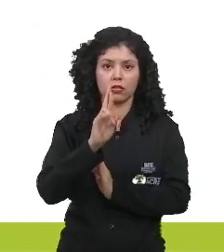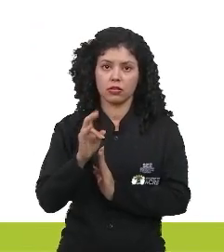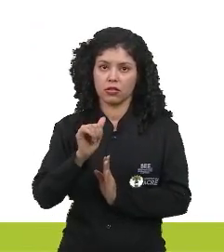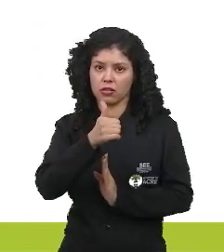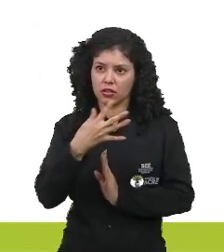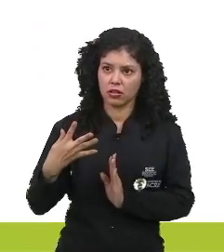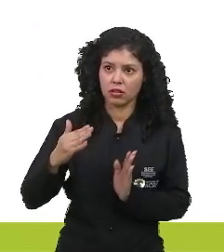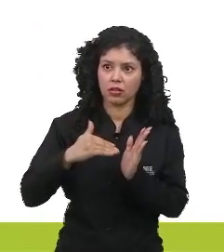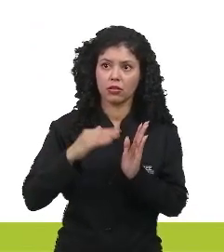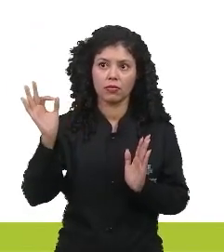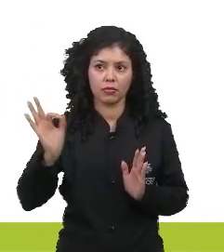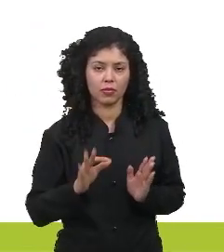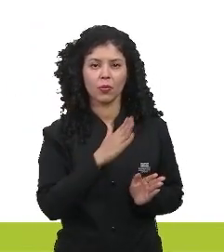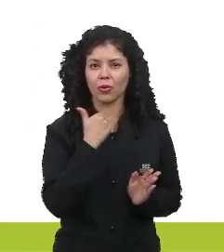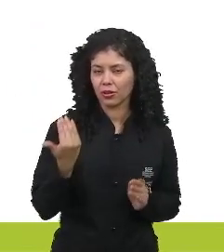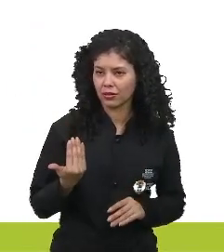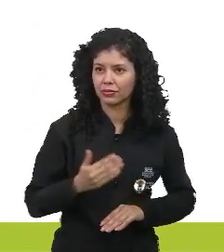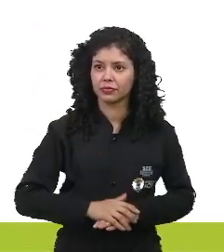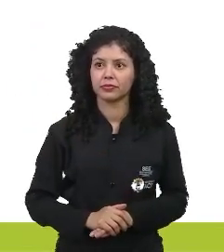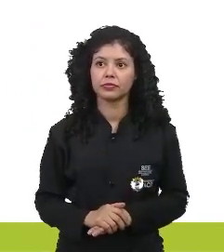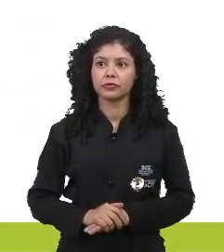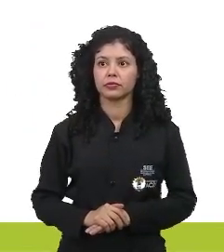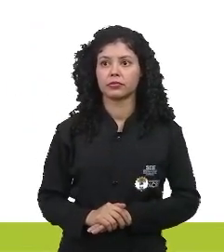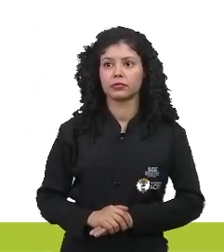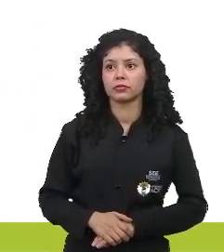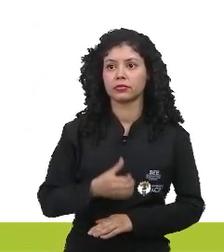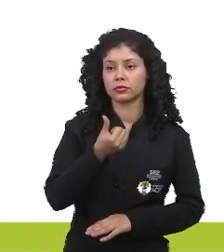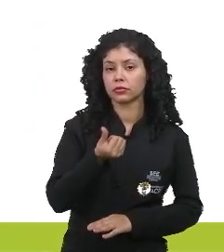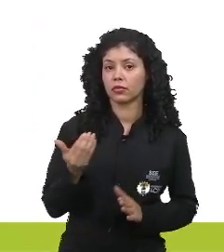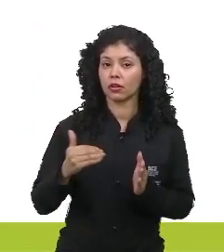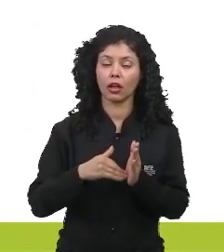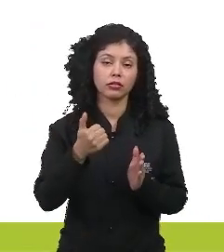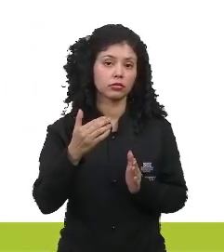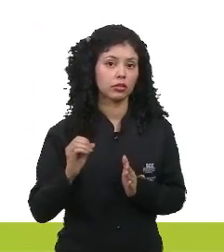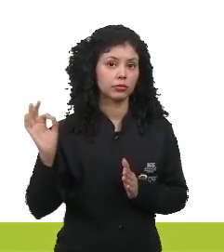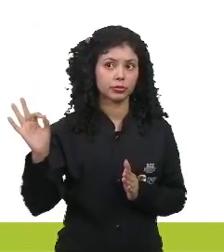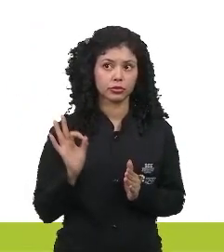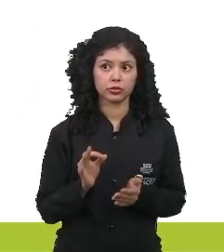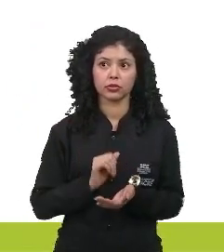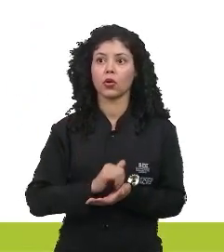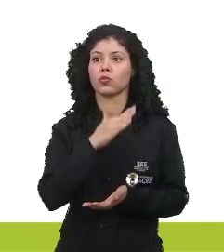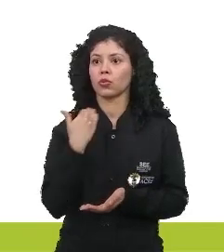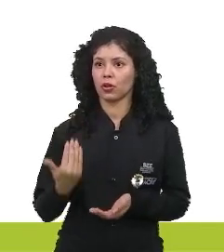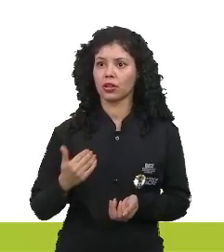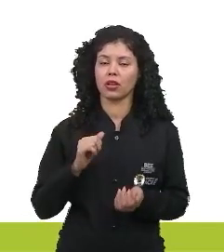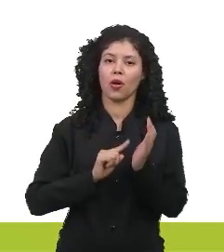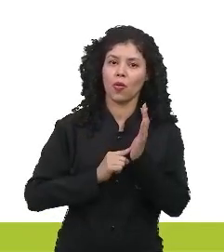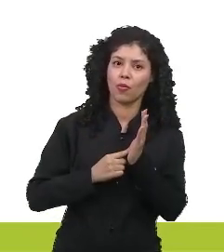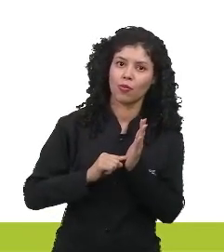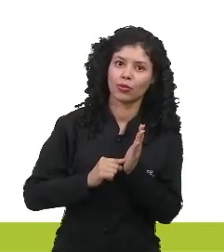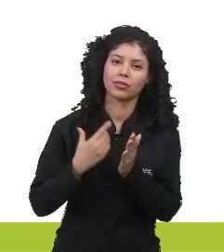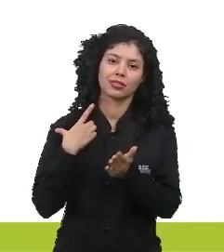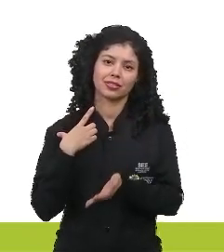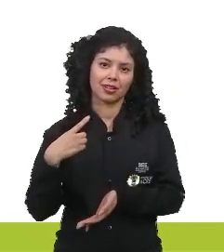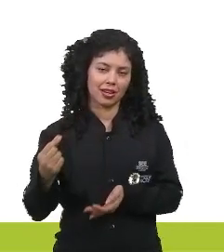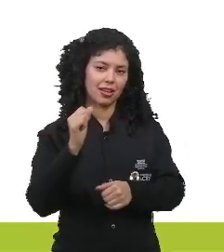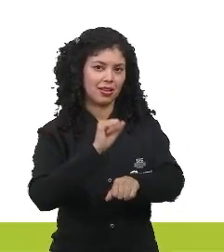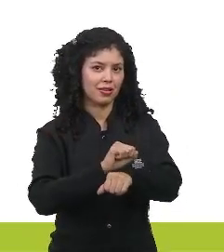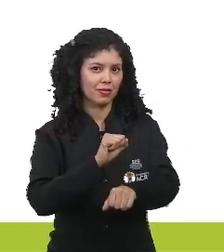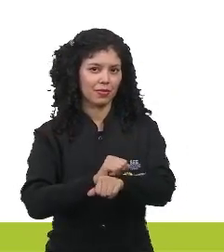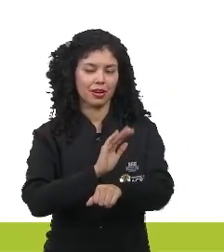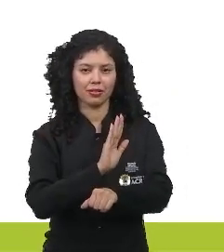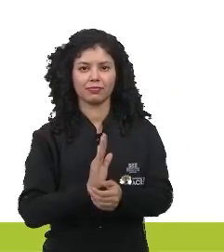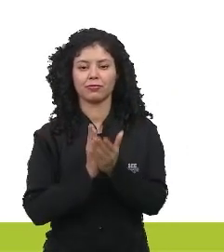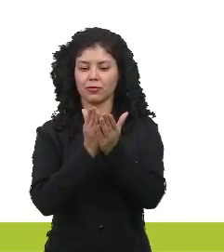a 14% morriam. 6 a 10% morriam no ponto de embarque à espera do